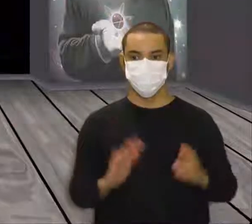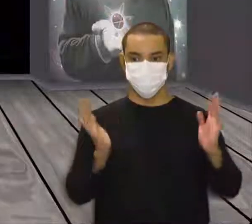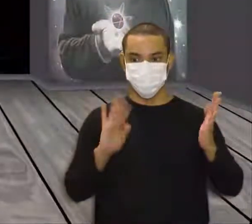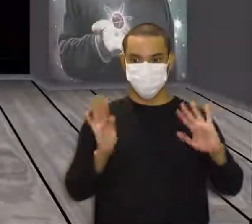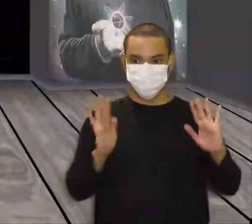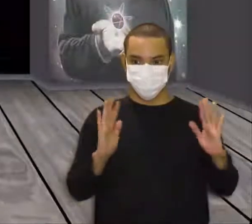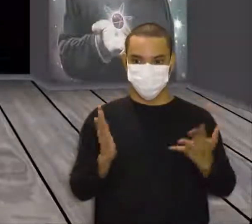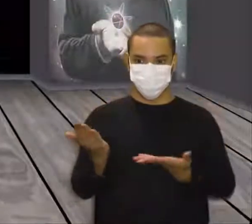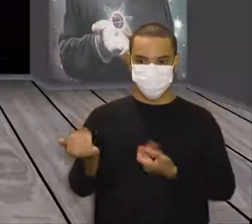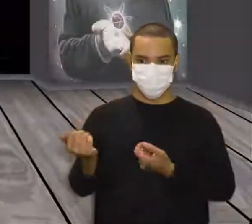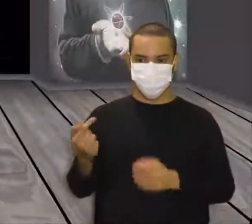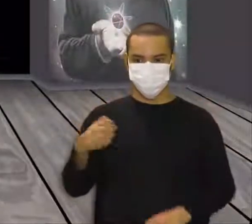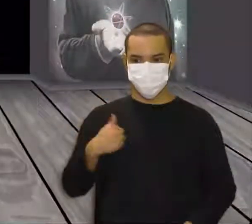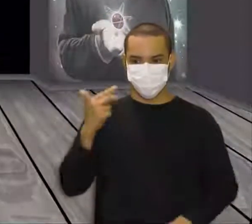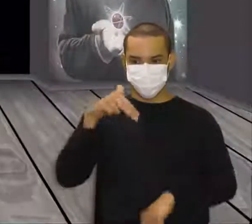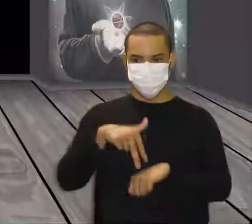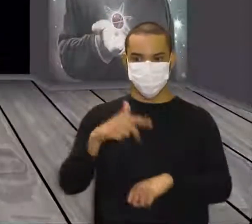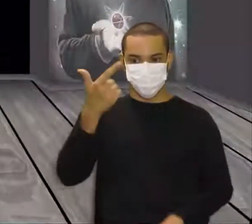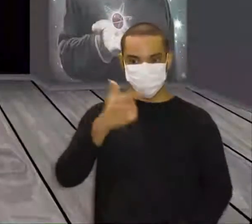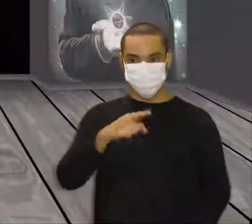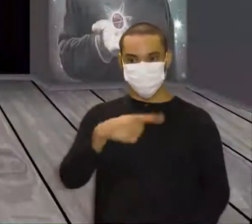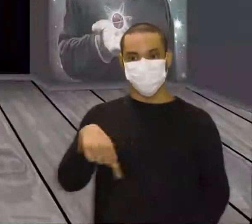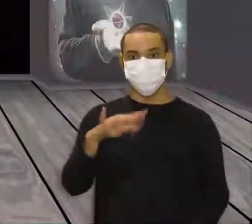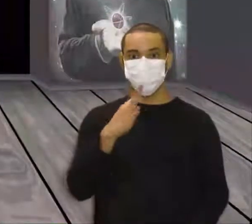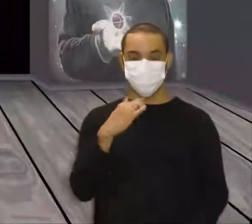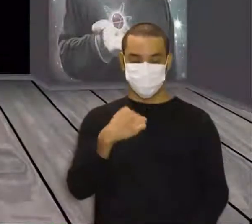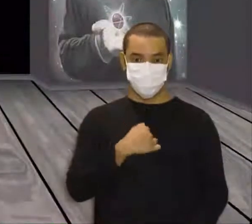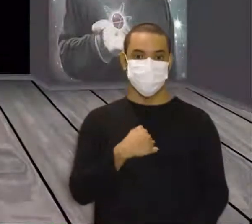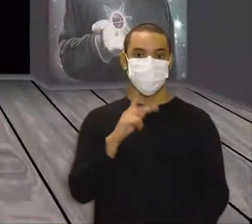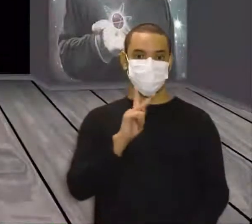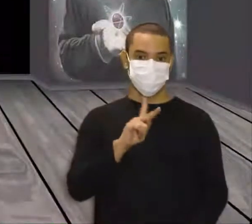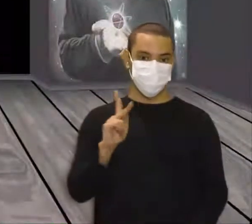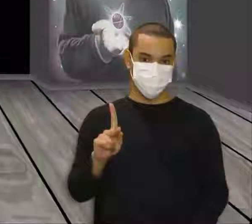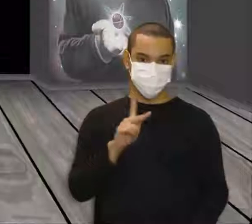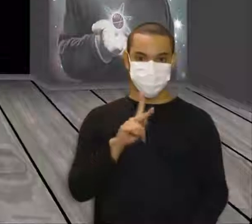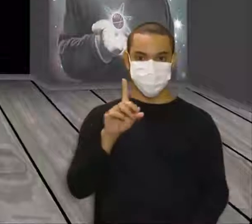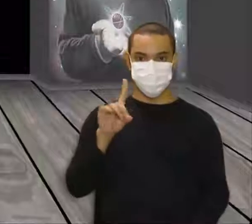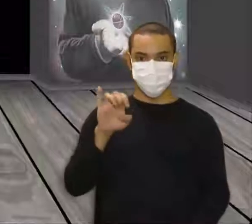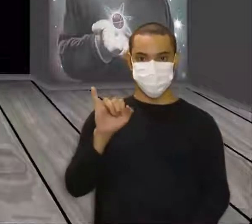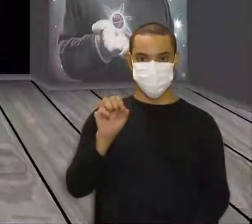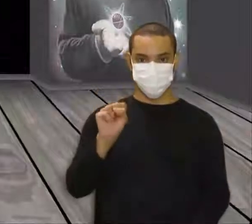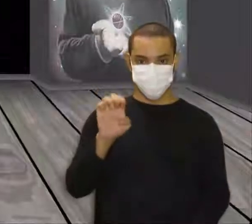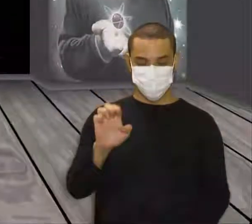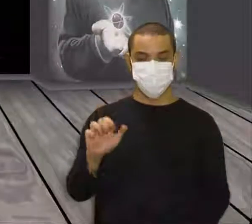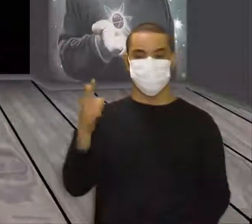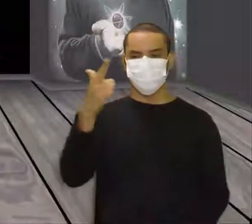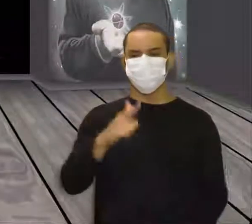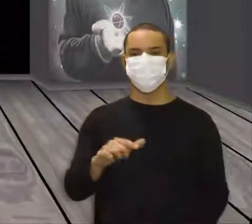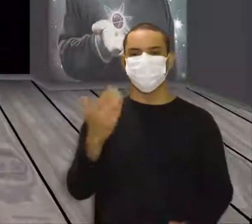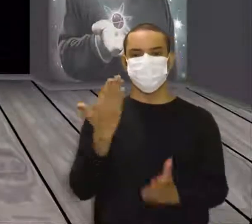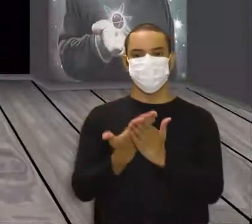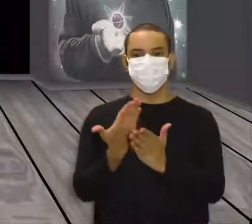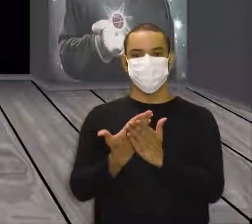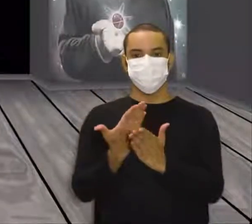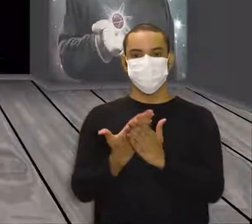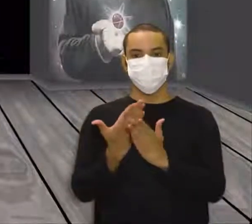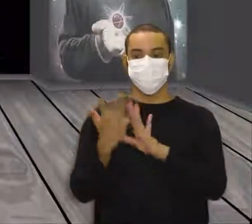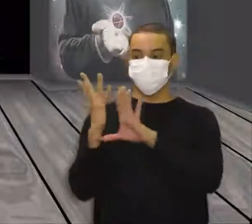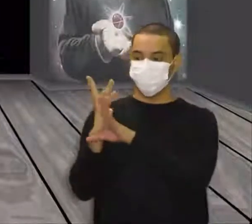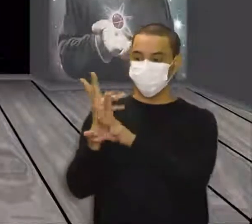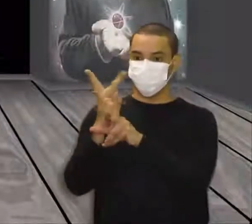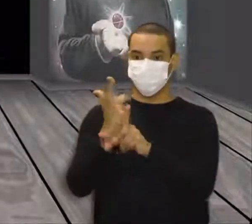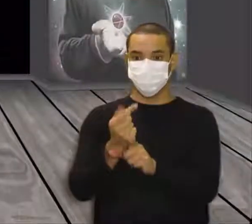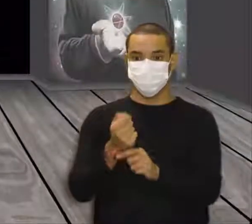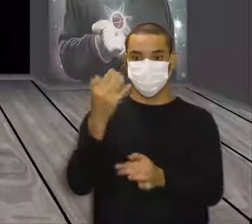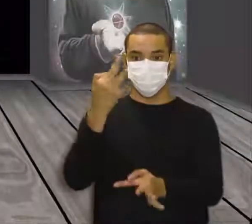Hello, jovens! Olha eu aqui de novo, como vocês já conhecem, professora Daisy. E estou aqui para mais uma aula de revisão